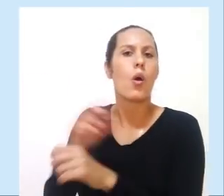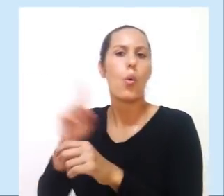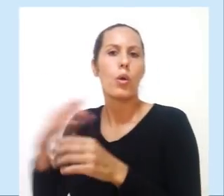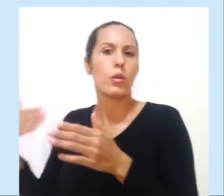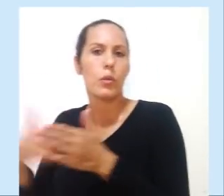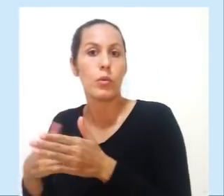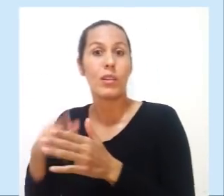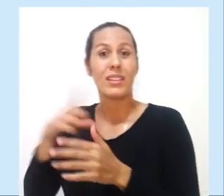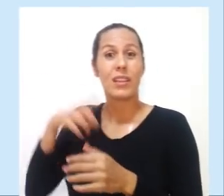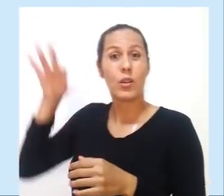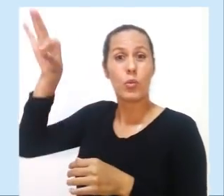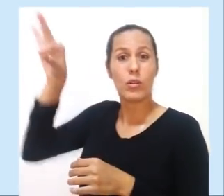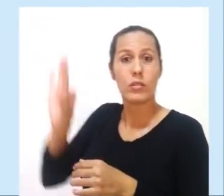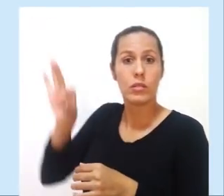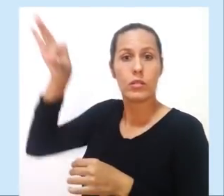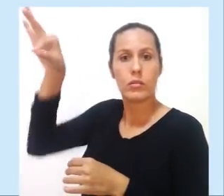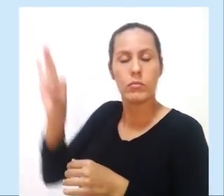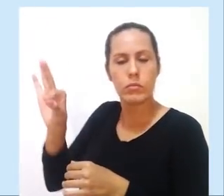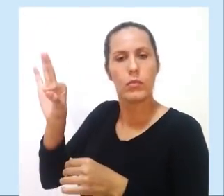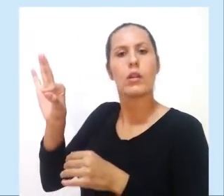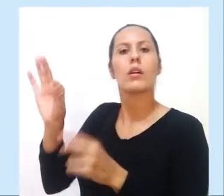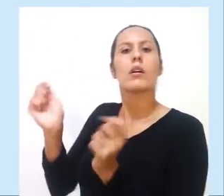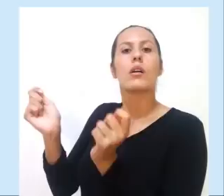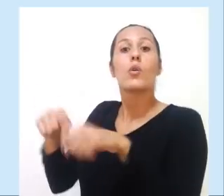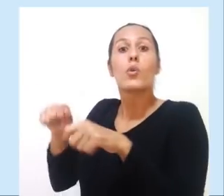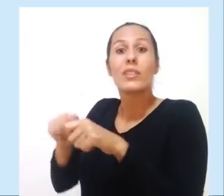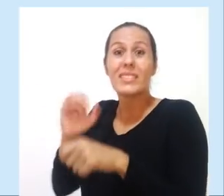uma chave justamente para isso. Para se